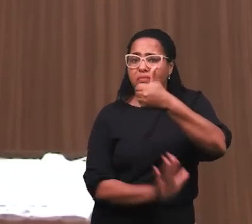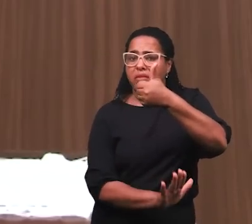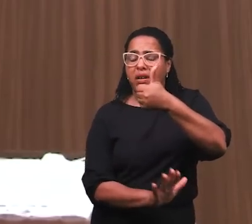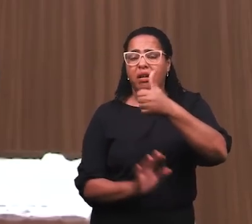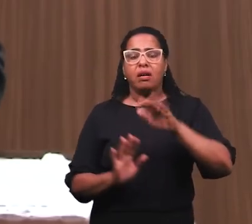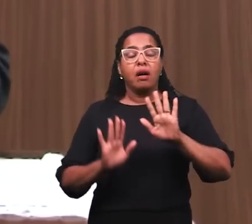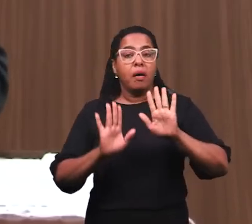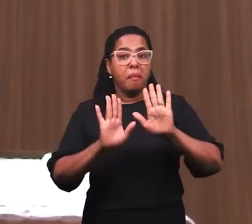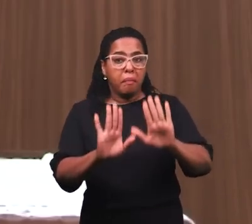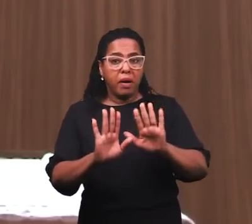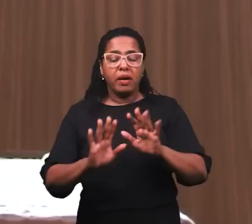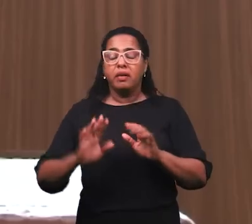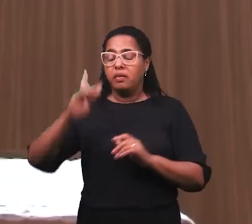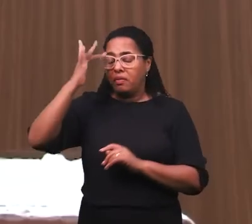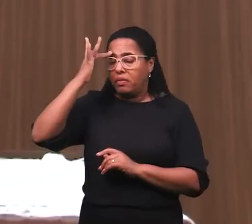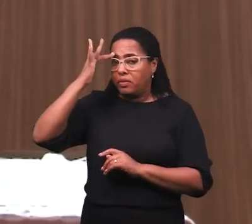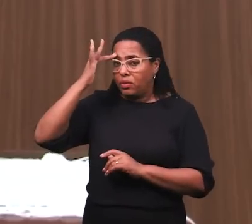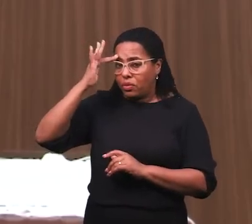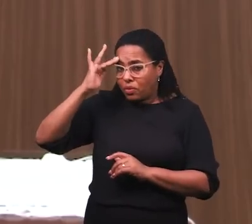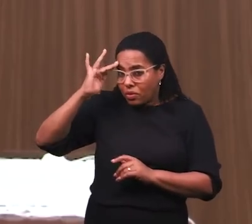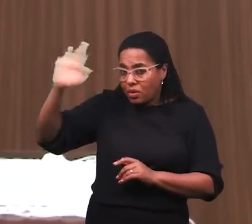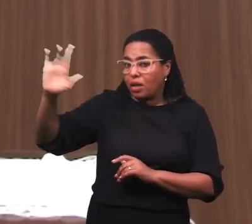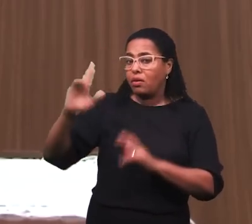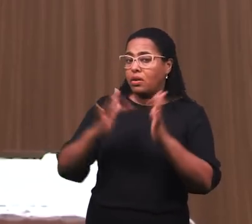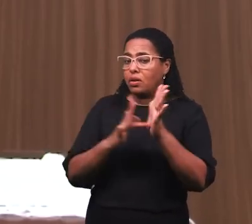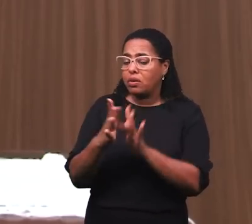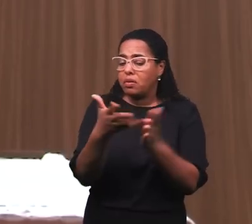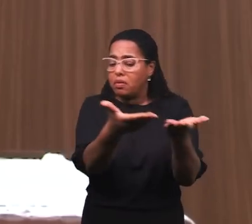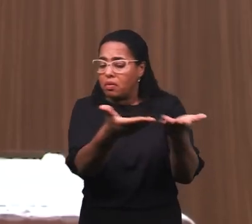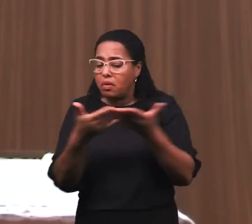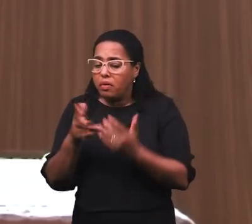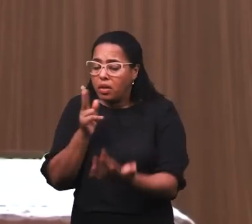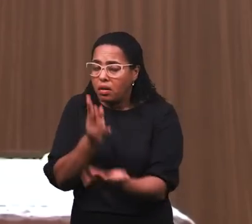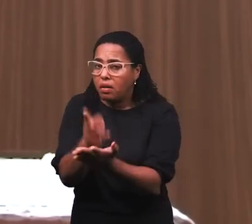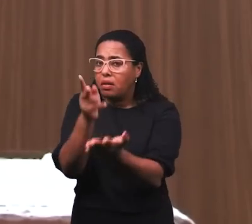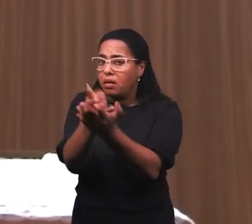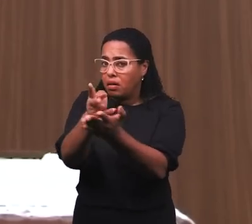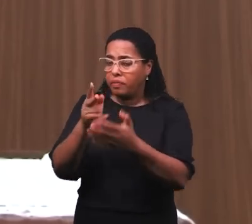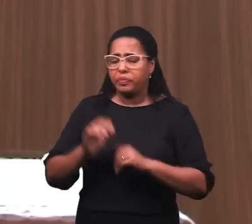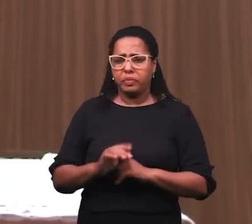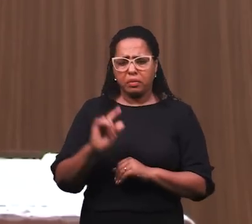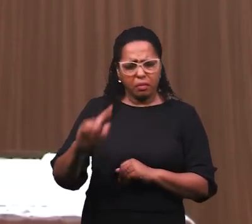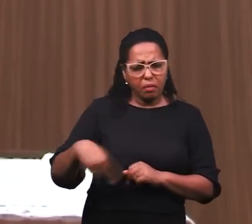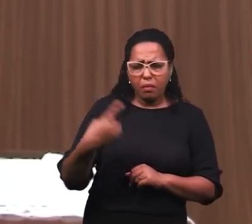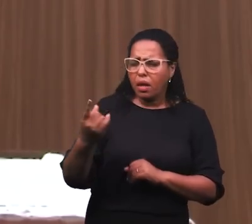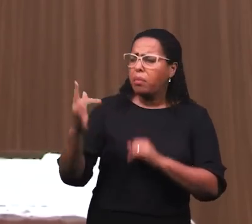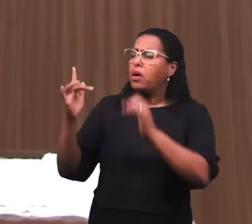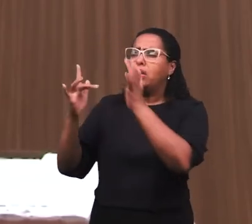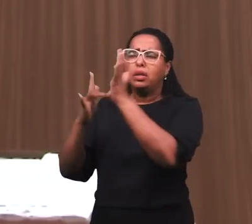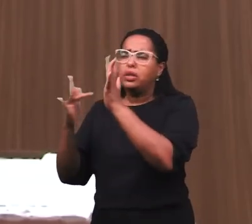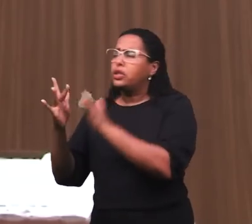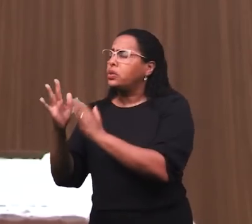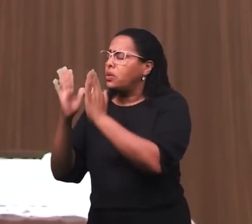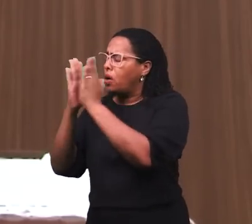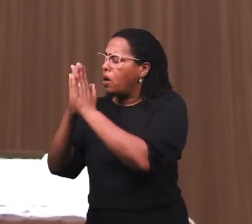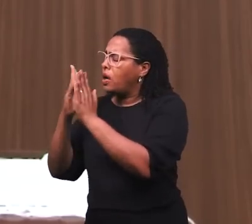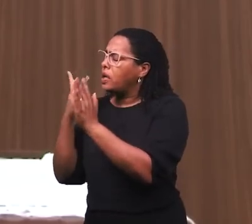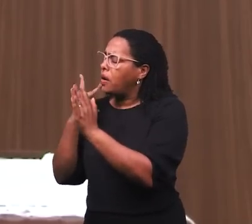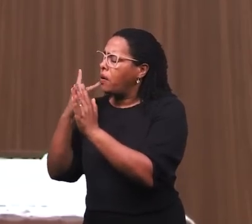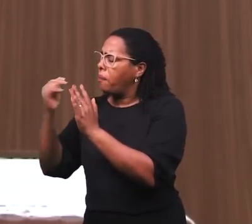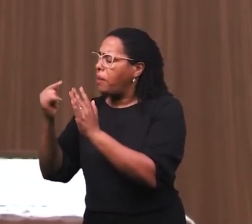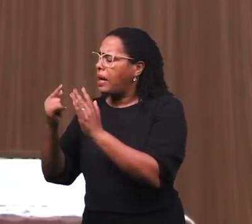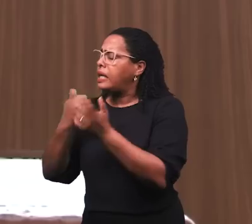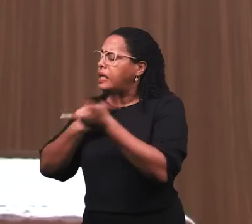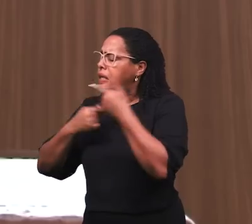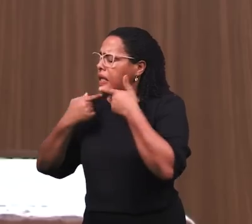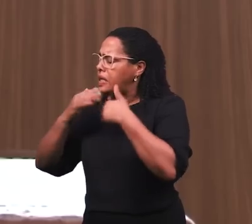Mas o convite de Jesus permanece nos nossos dias. Depois que ele ora ao Pai, sujeitando a sua vontade